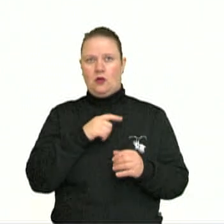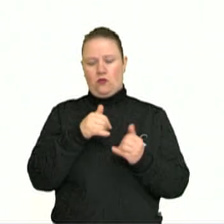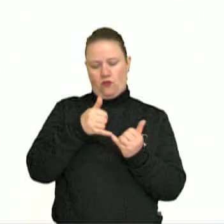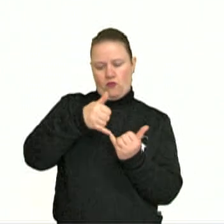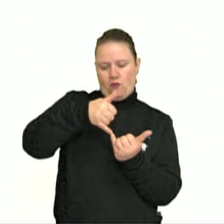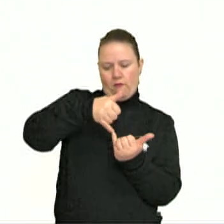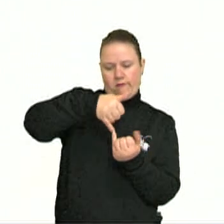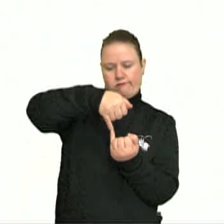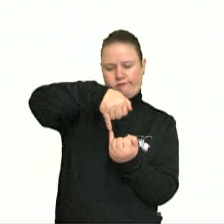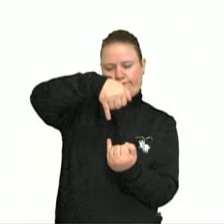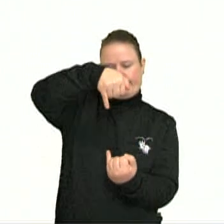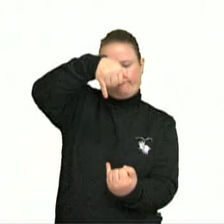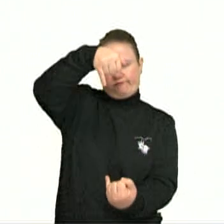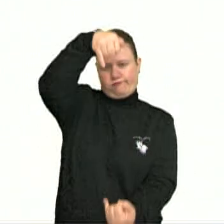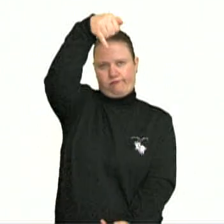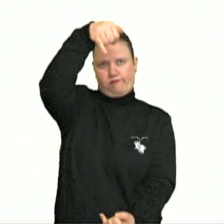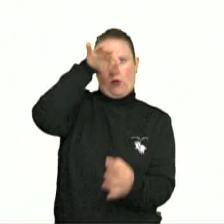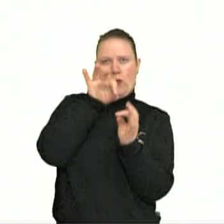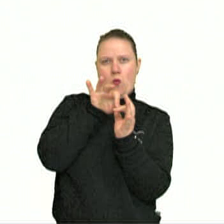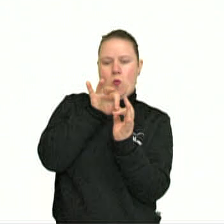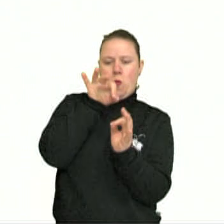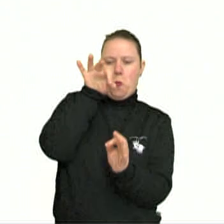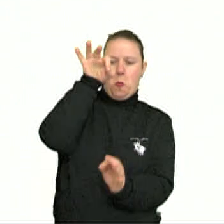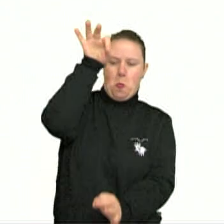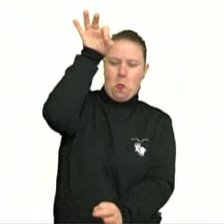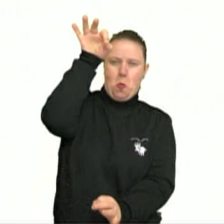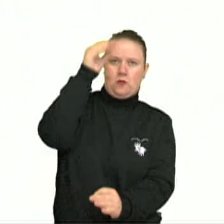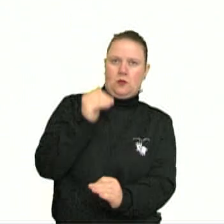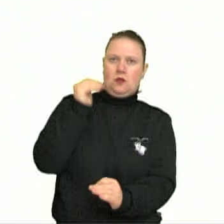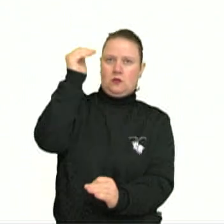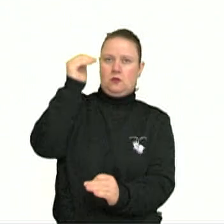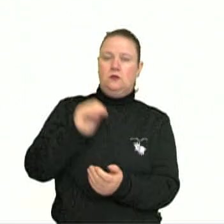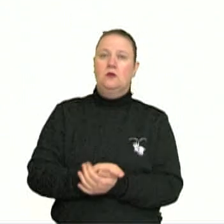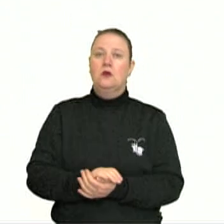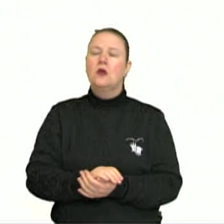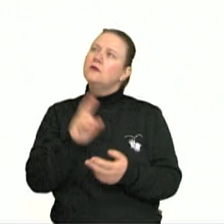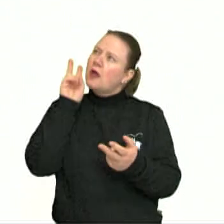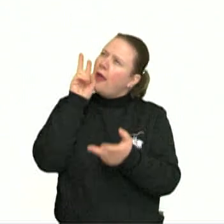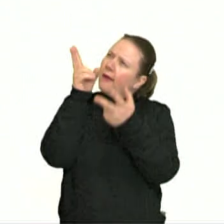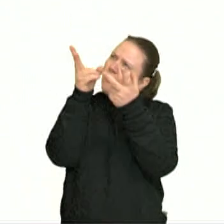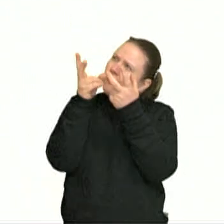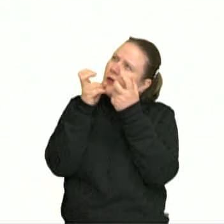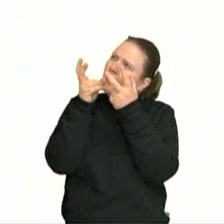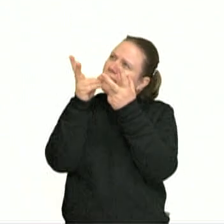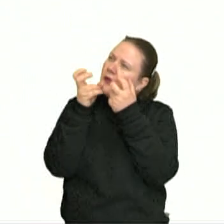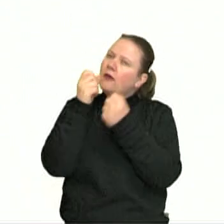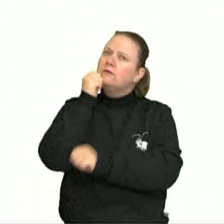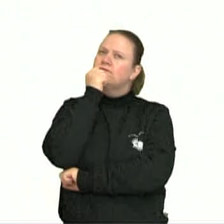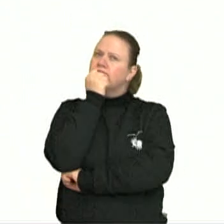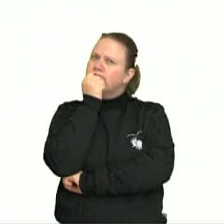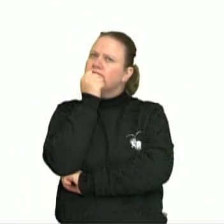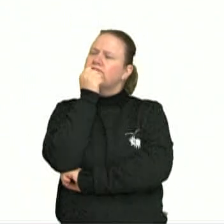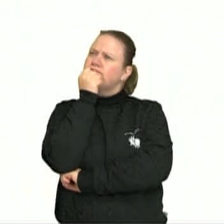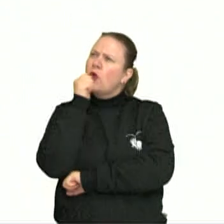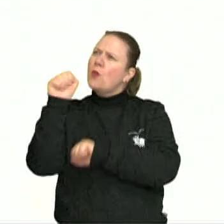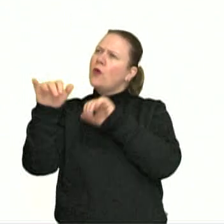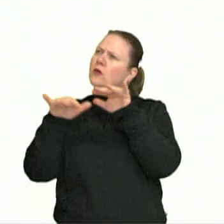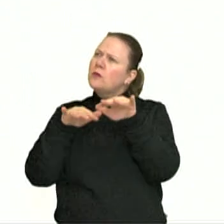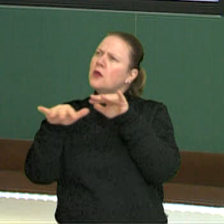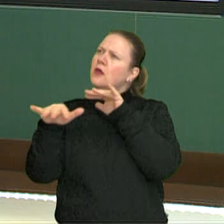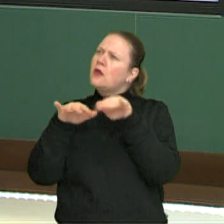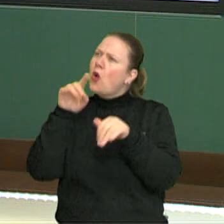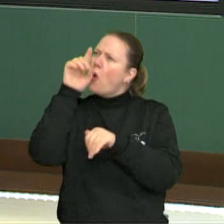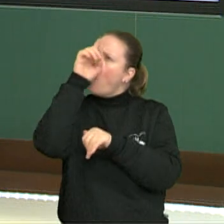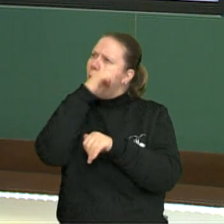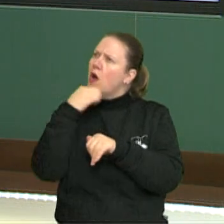extremamente comprido, e ele começou a perceber, depois de um longo período de movimento, durante horas, ele percebeu que esse cara